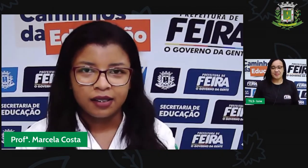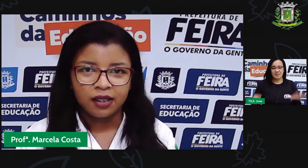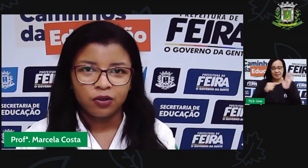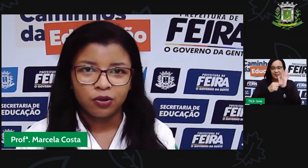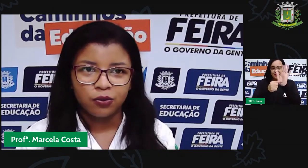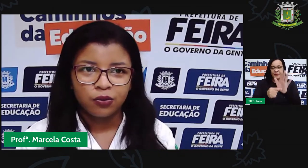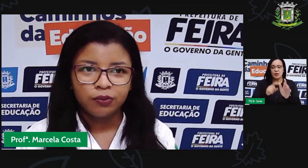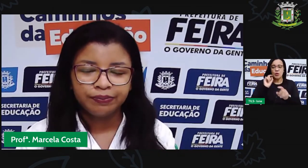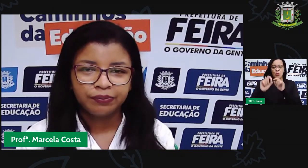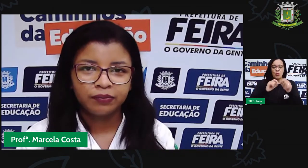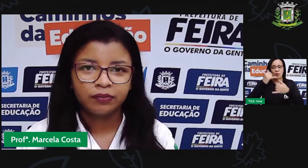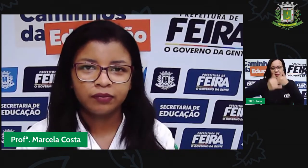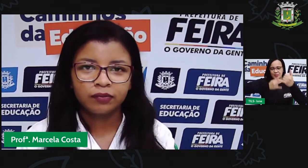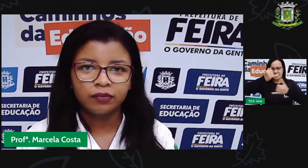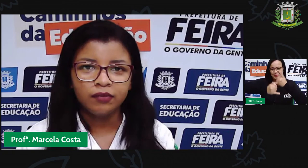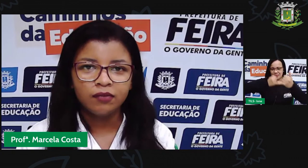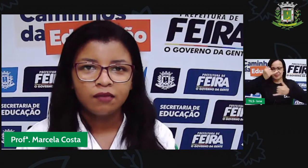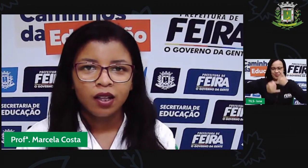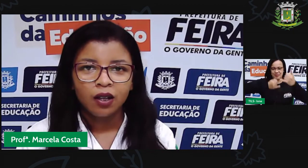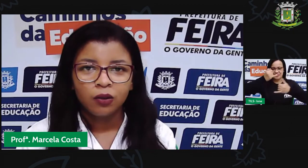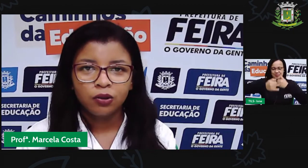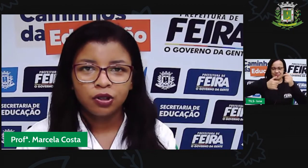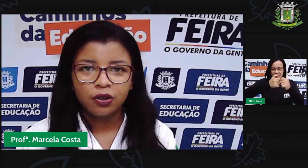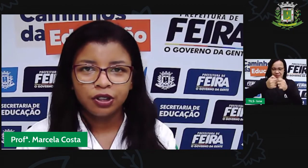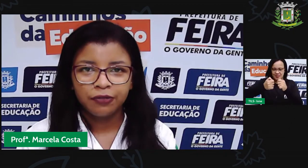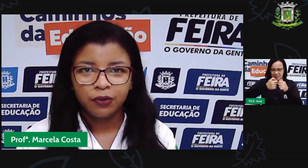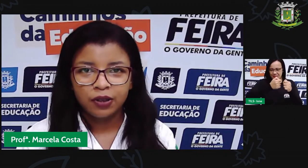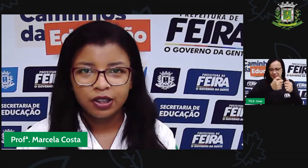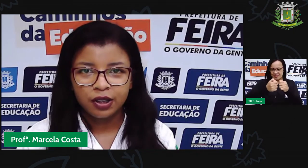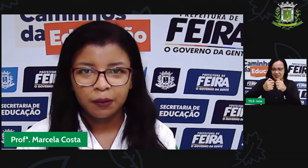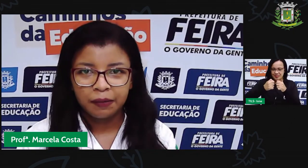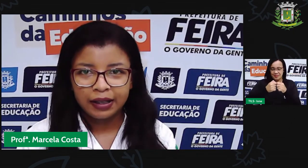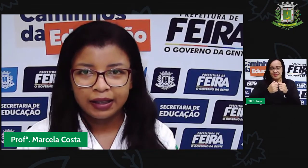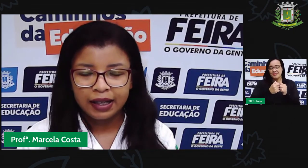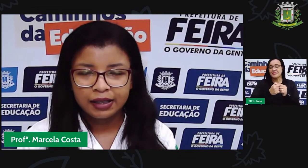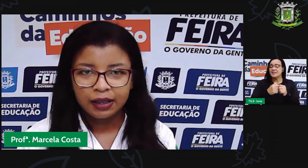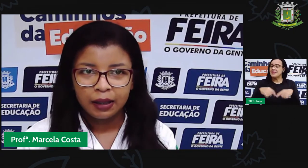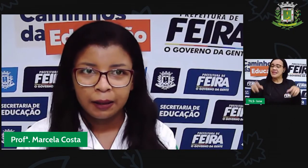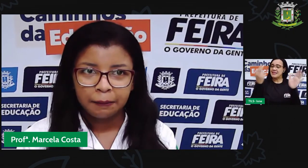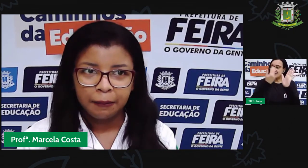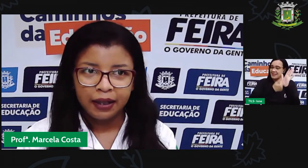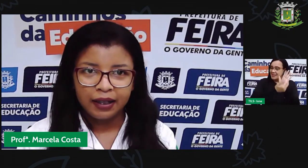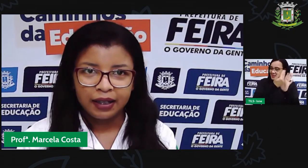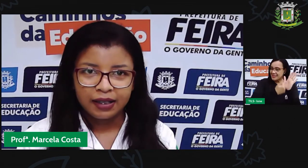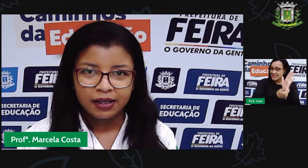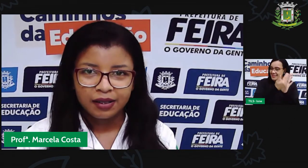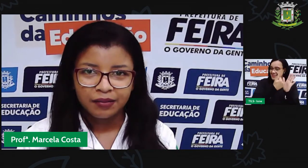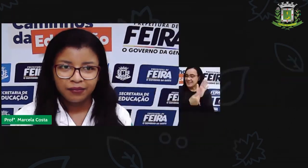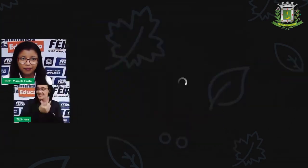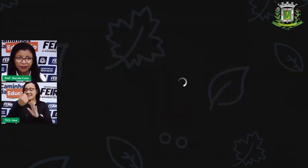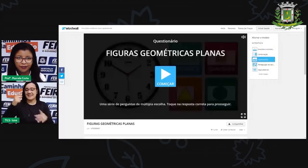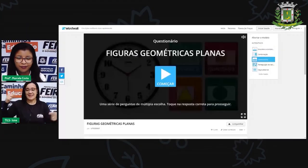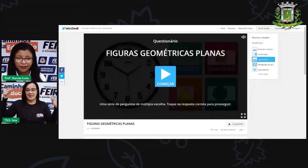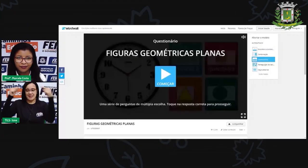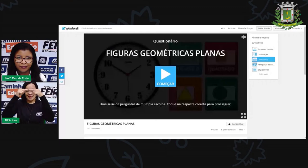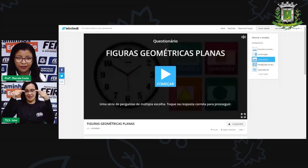crianças é o jogo o jogo de figuras geométricas geométricas planas